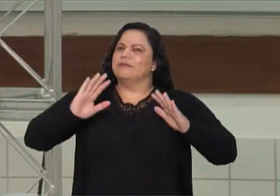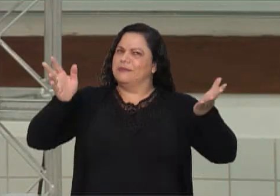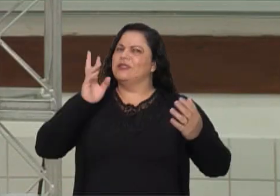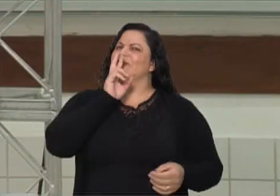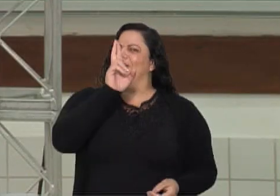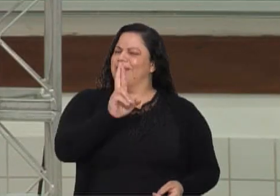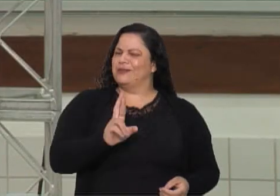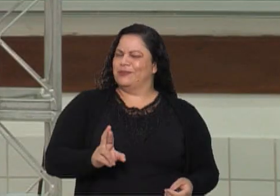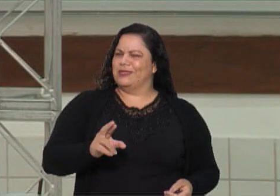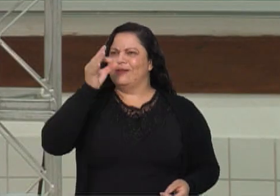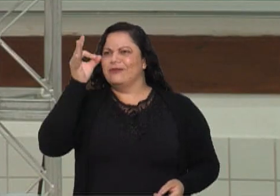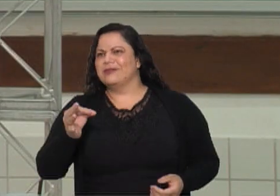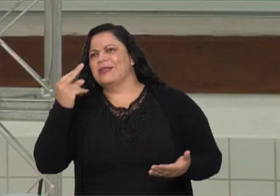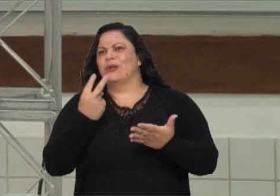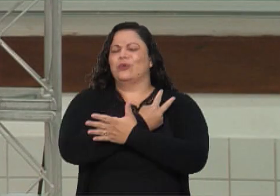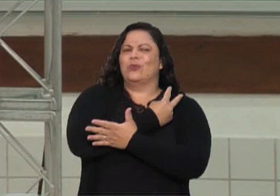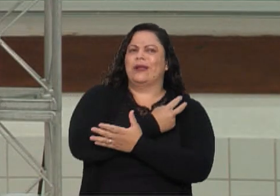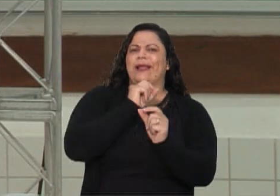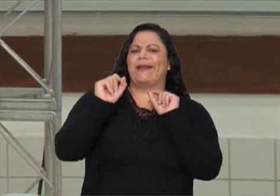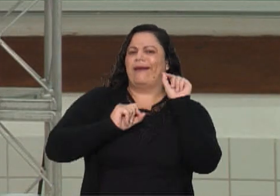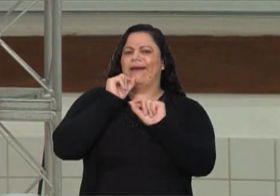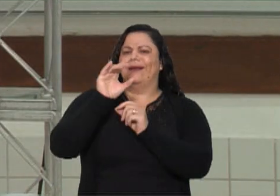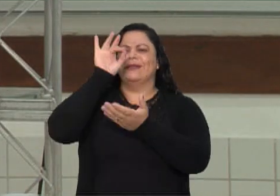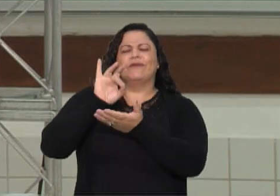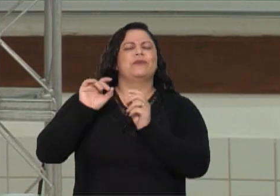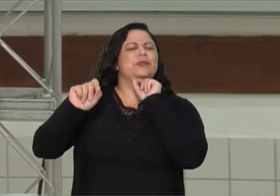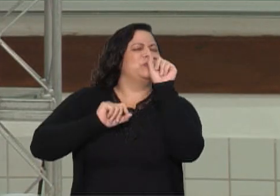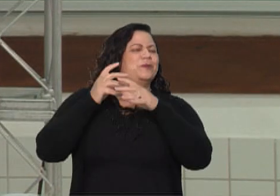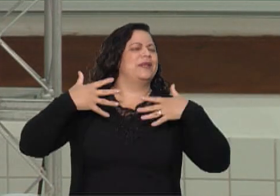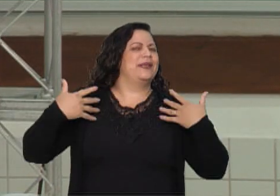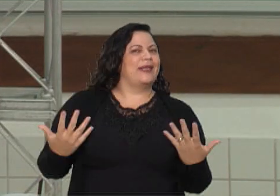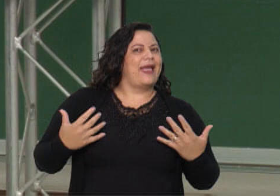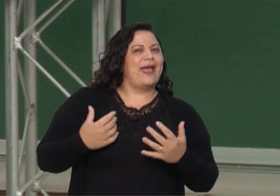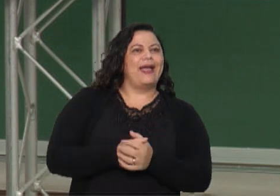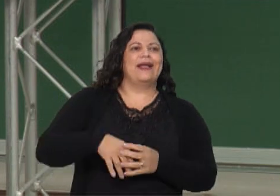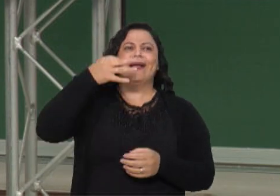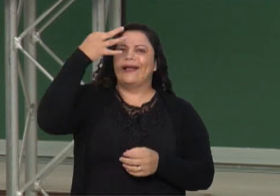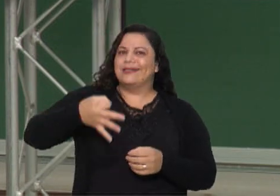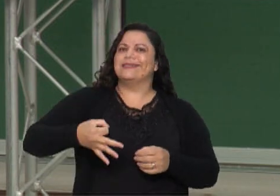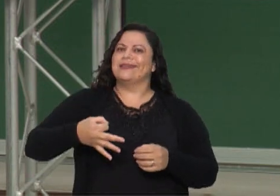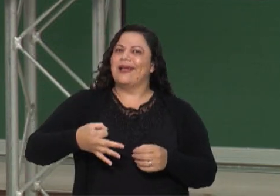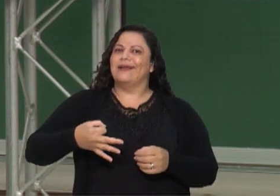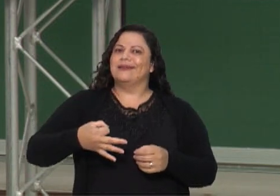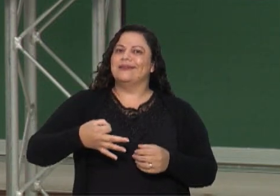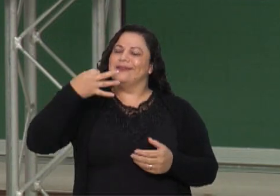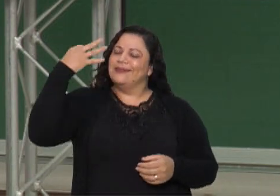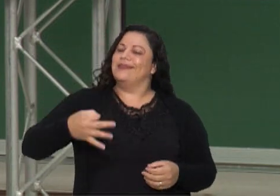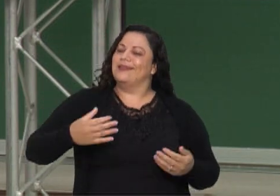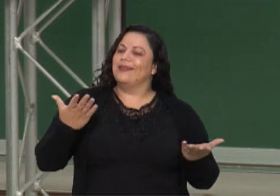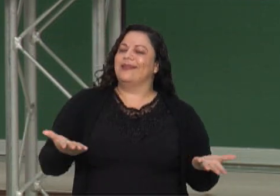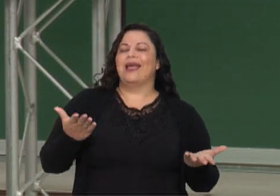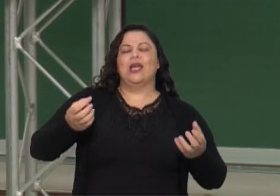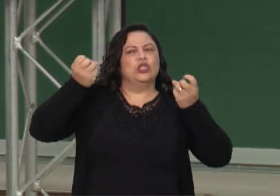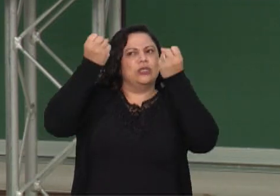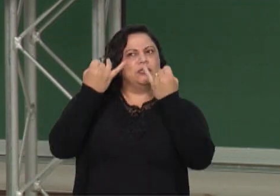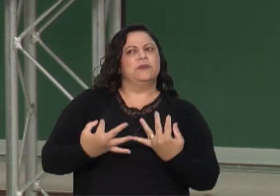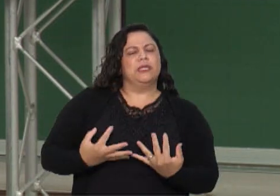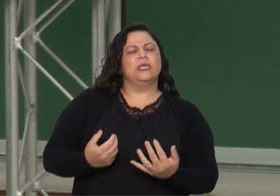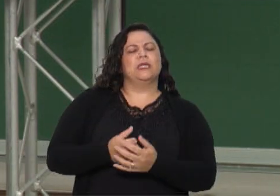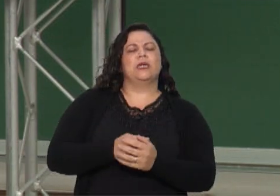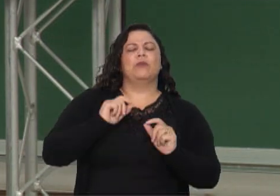Responderam? Certo ou errado essa afirmativa? Vamos ver, ela é certa, né, pessoal? A gente comentou sobre isso, sobre o Cândido